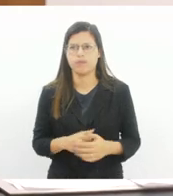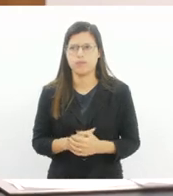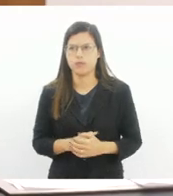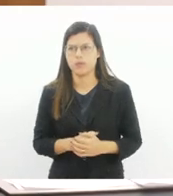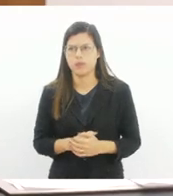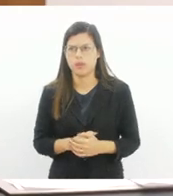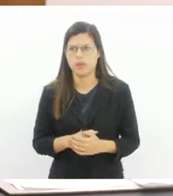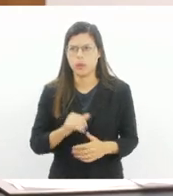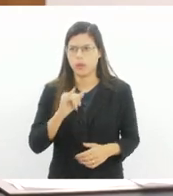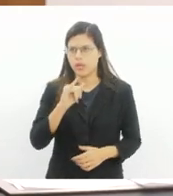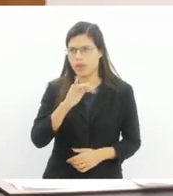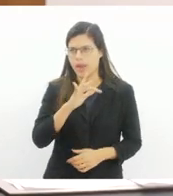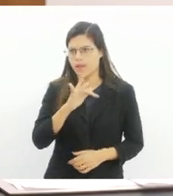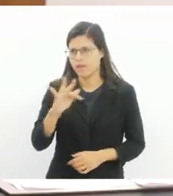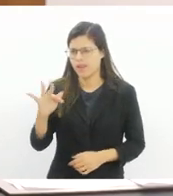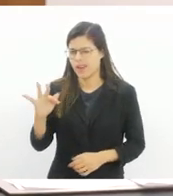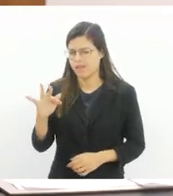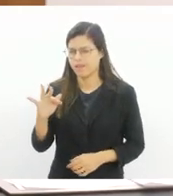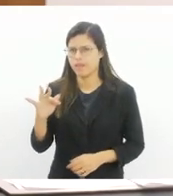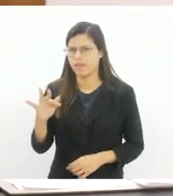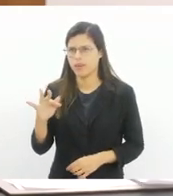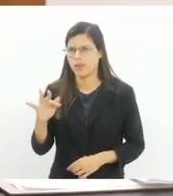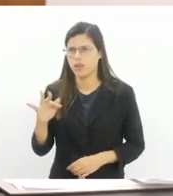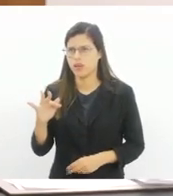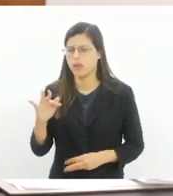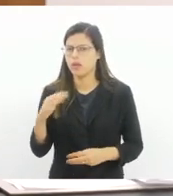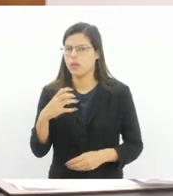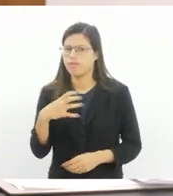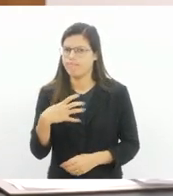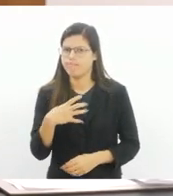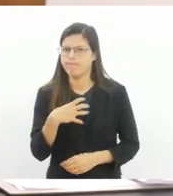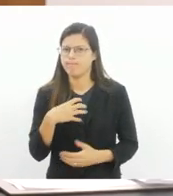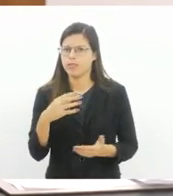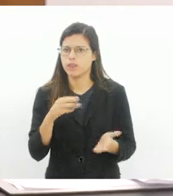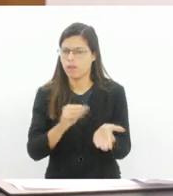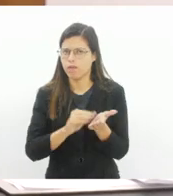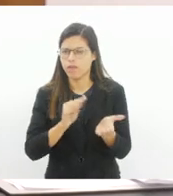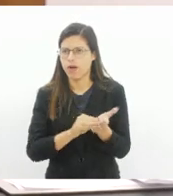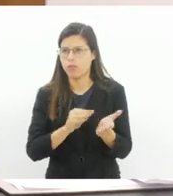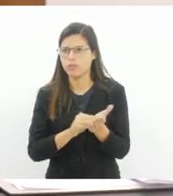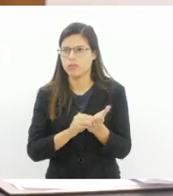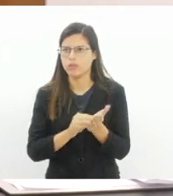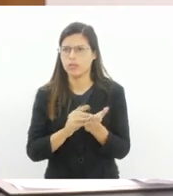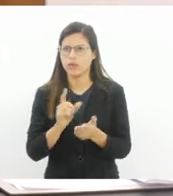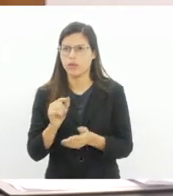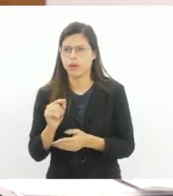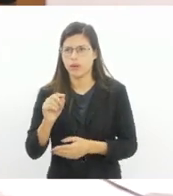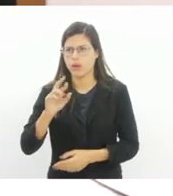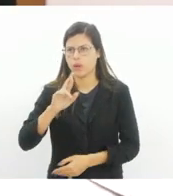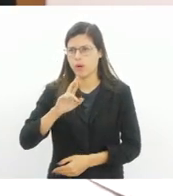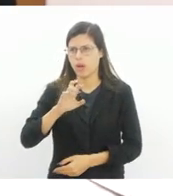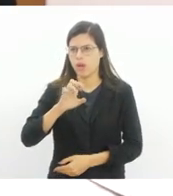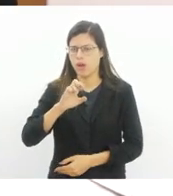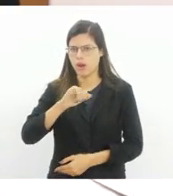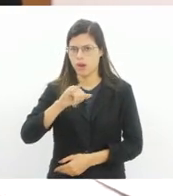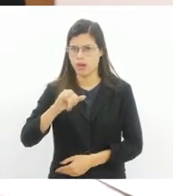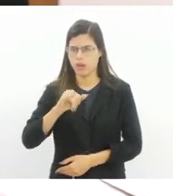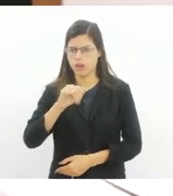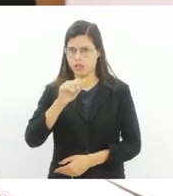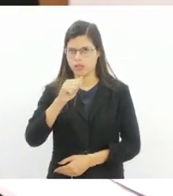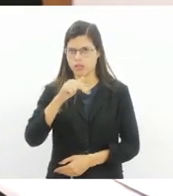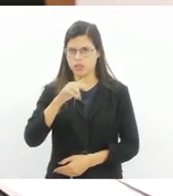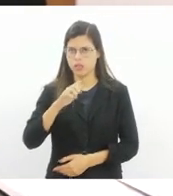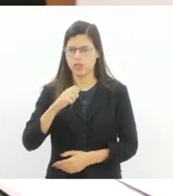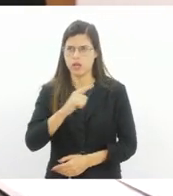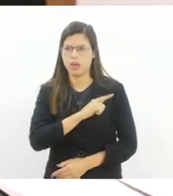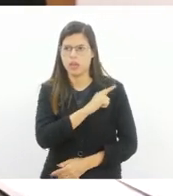o IFF. Eu sinto falta, até porque, com o Rejane, eu estive na gestão,